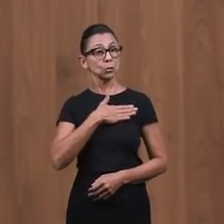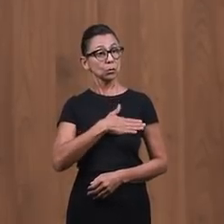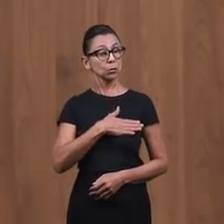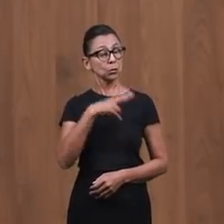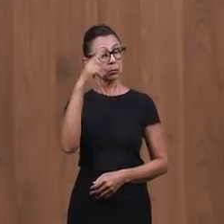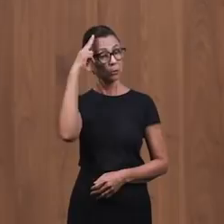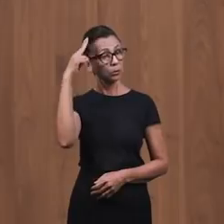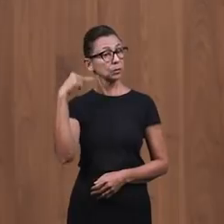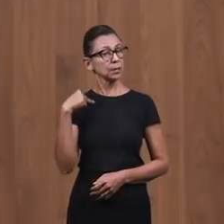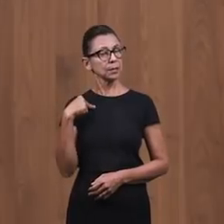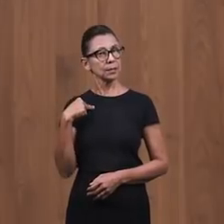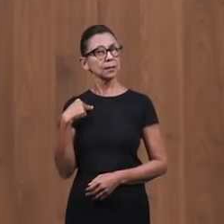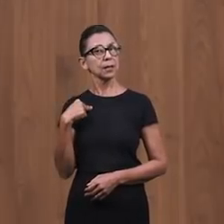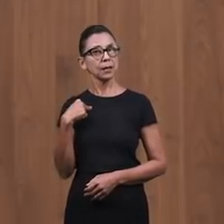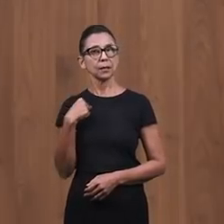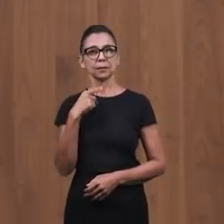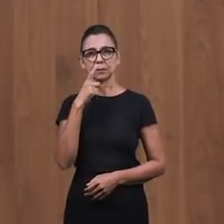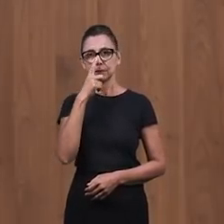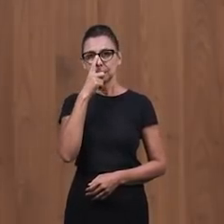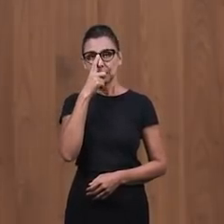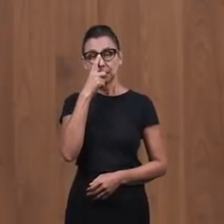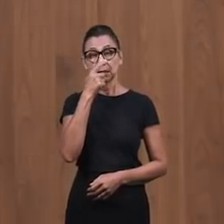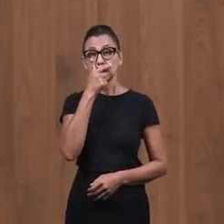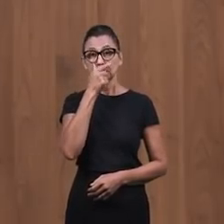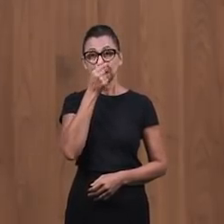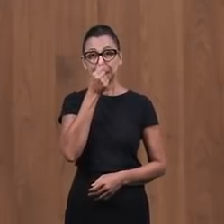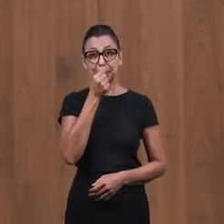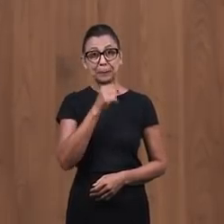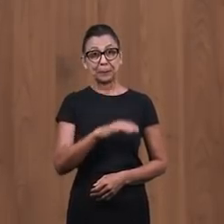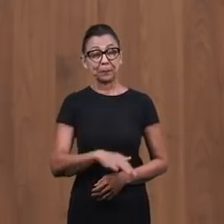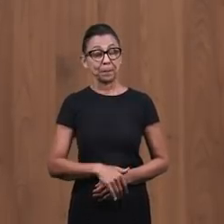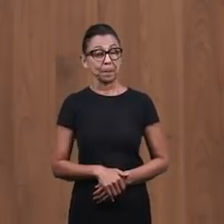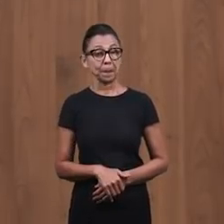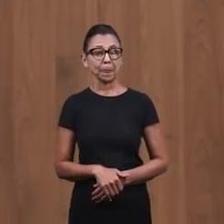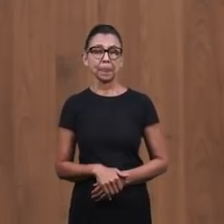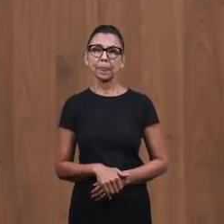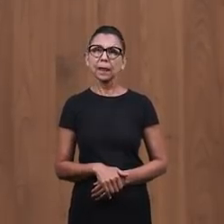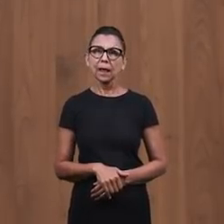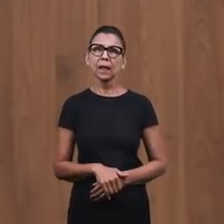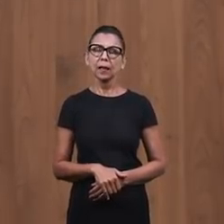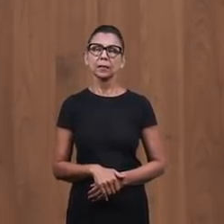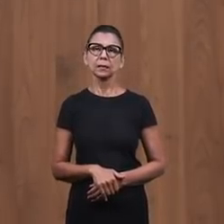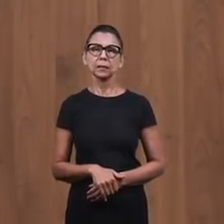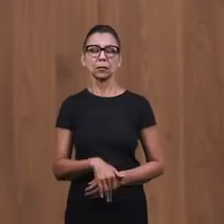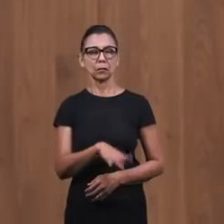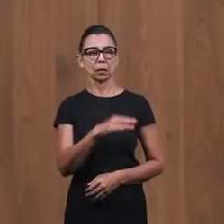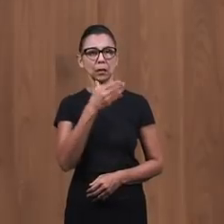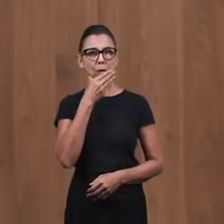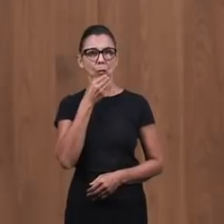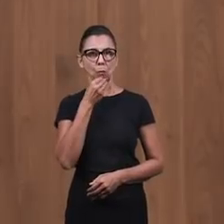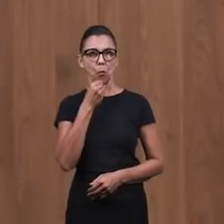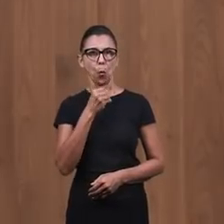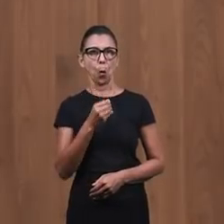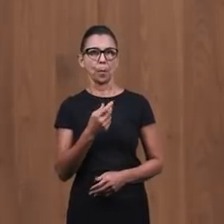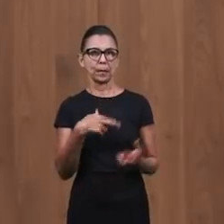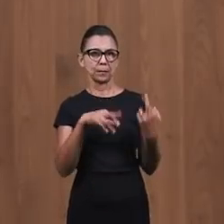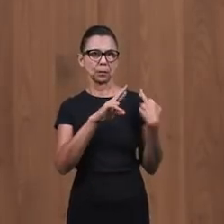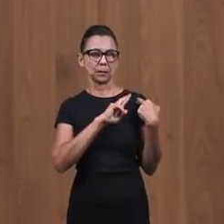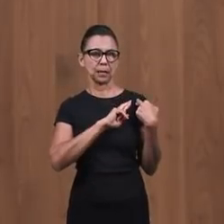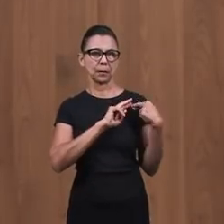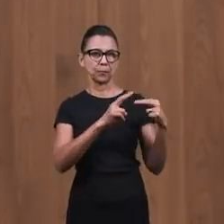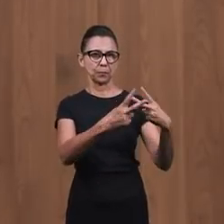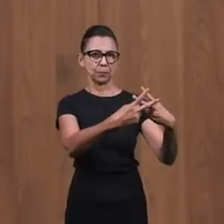prisão. E o carcereiro, então, ele colocou José para tomar conta daquela